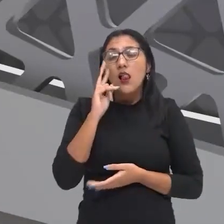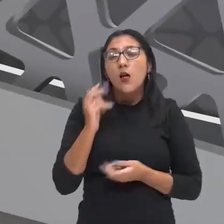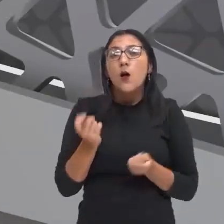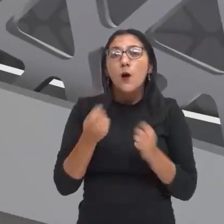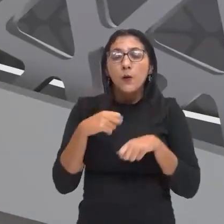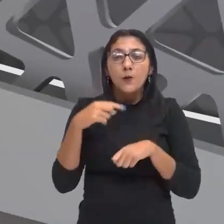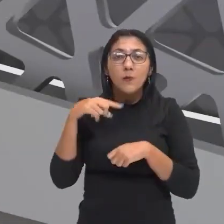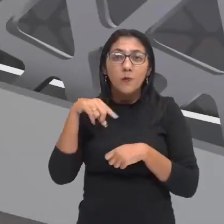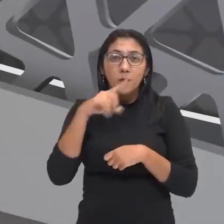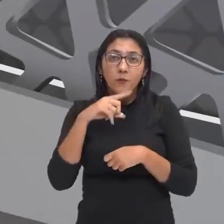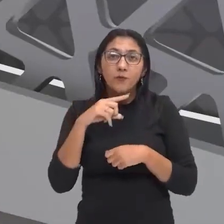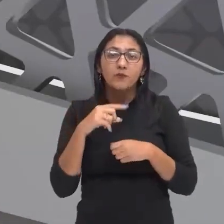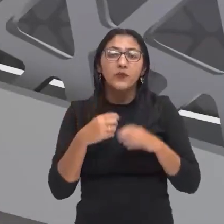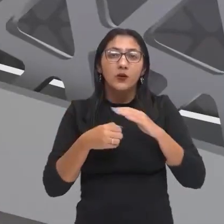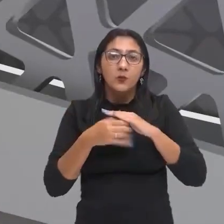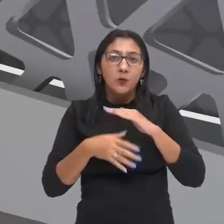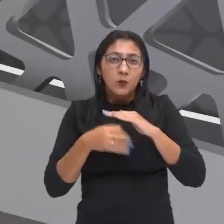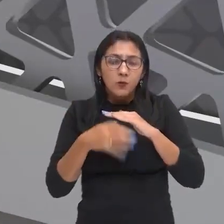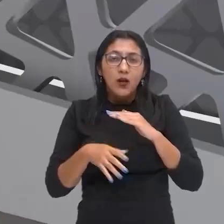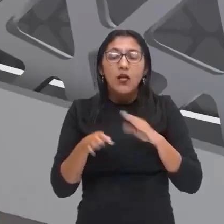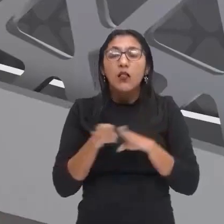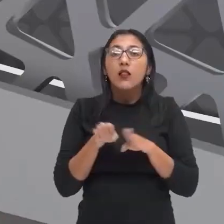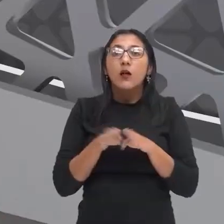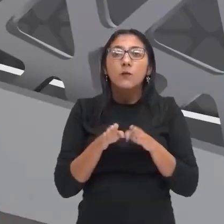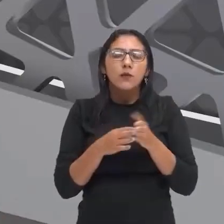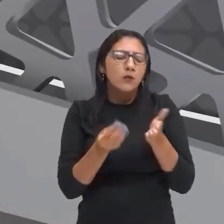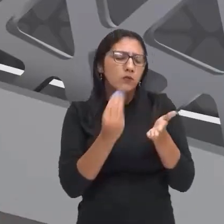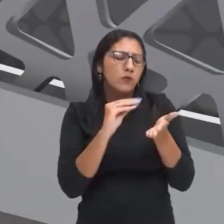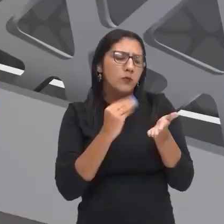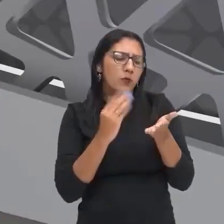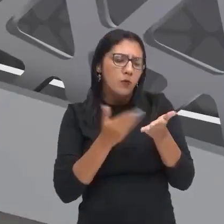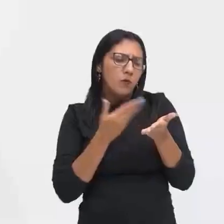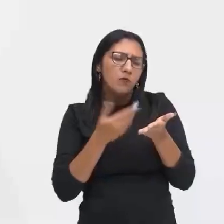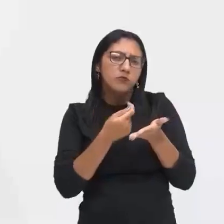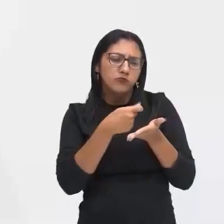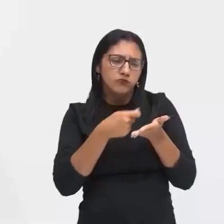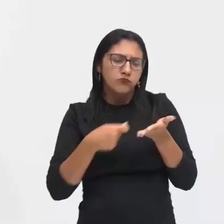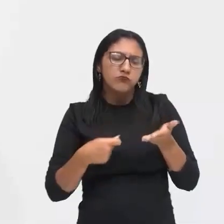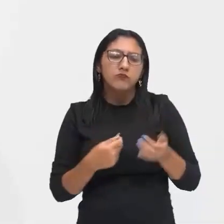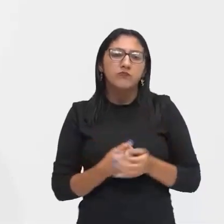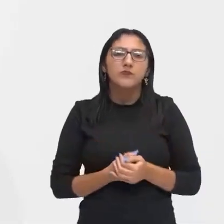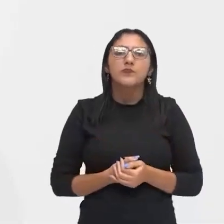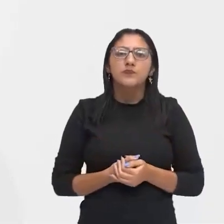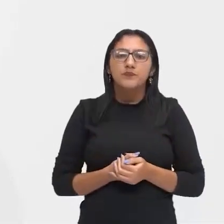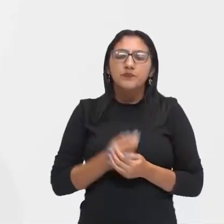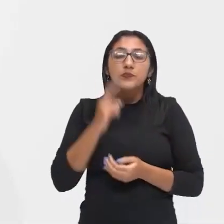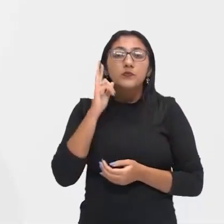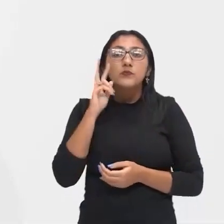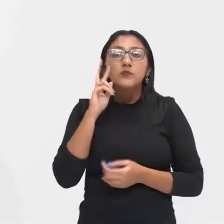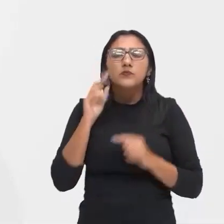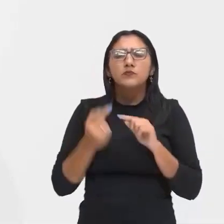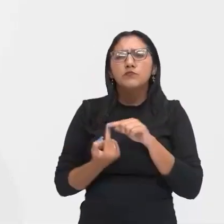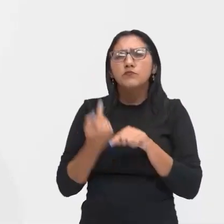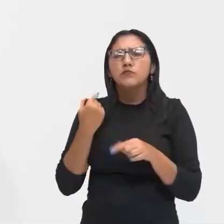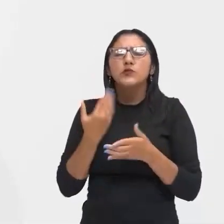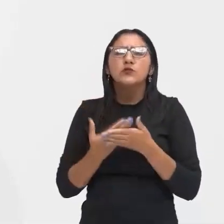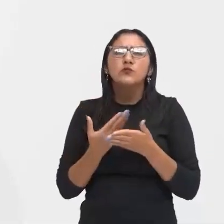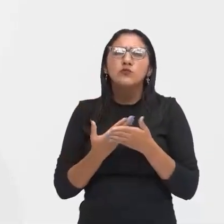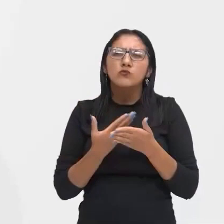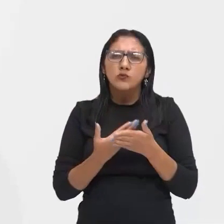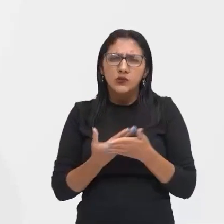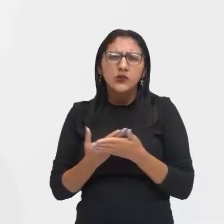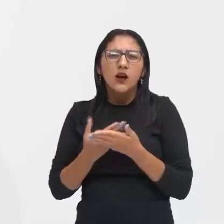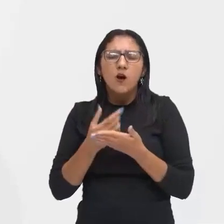aí também lá no seu portfólio. Então, vamos lá. Nas nossas aulas anteriores, abordamos a